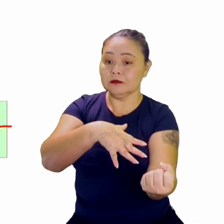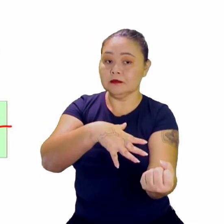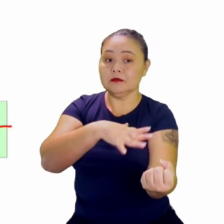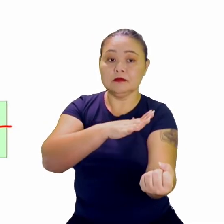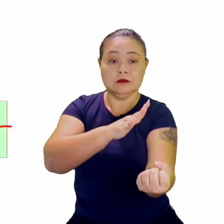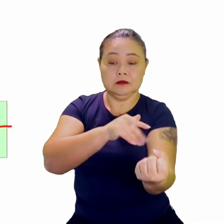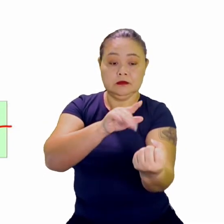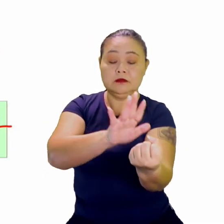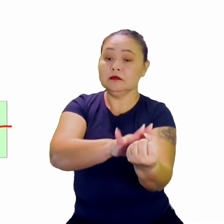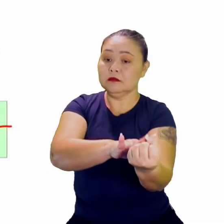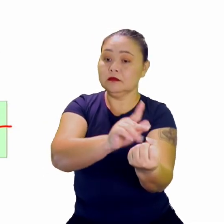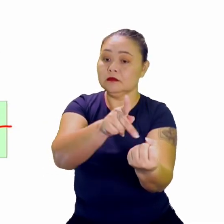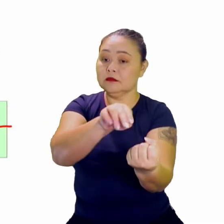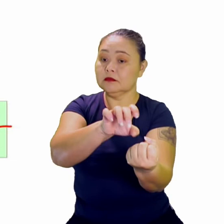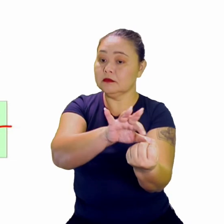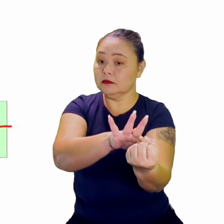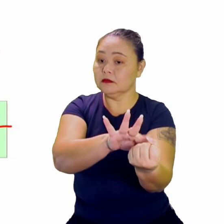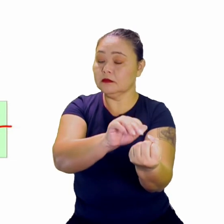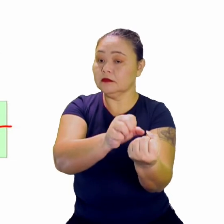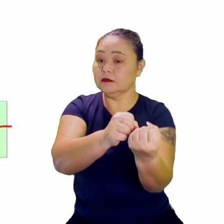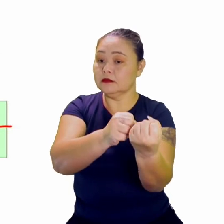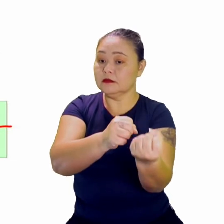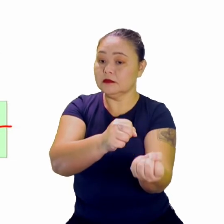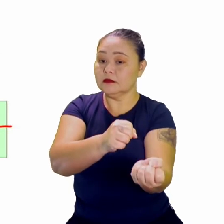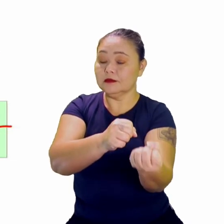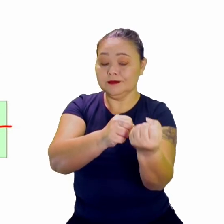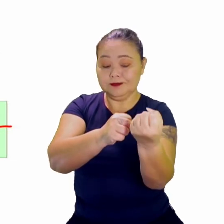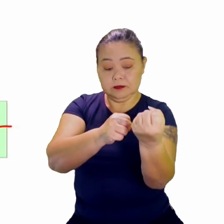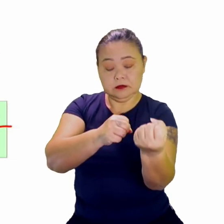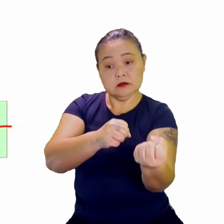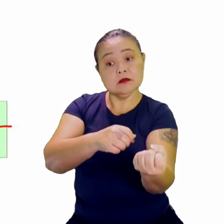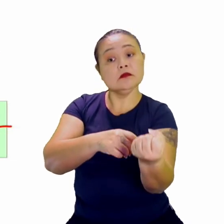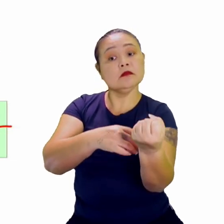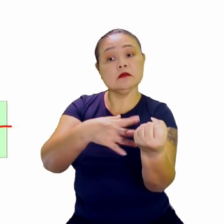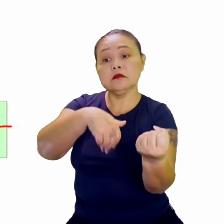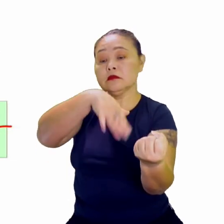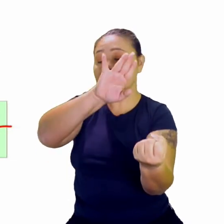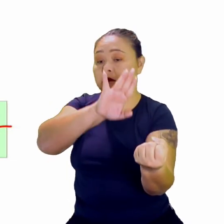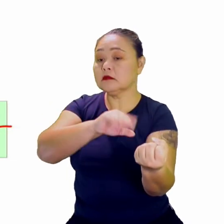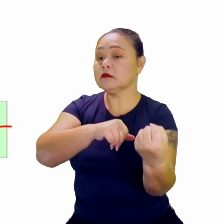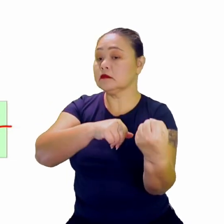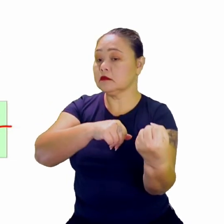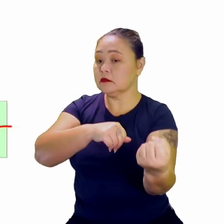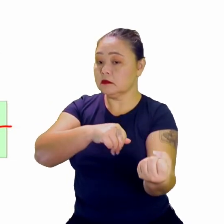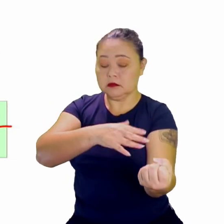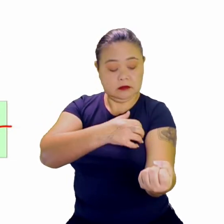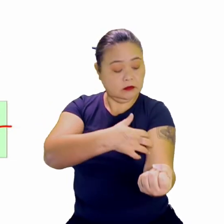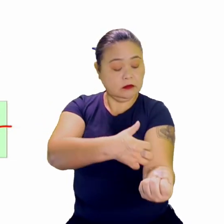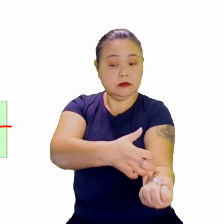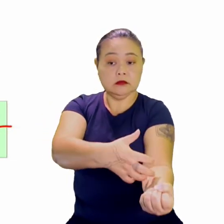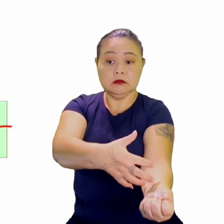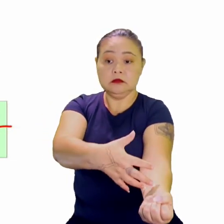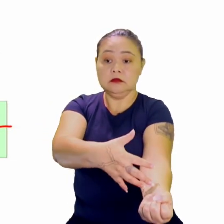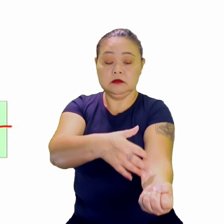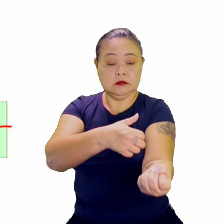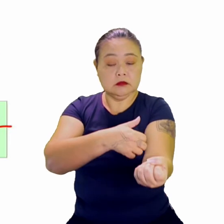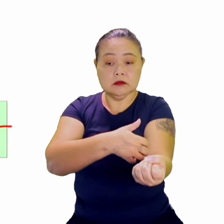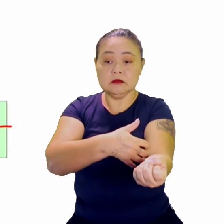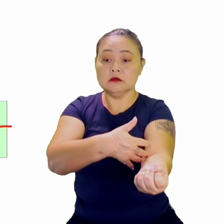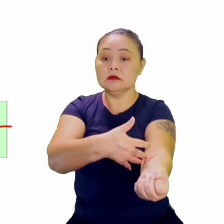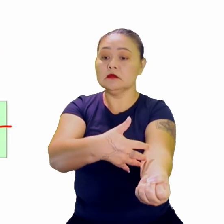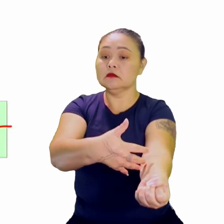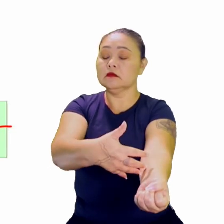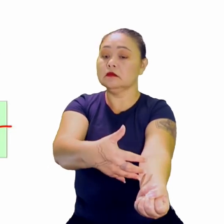o peso aqui do halter vai ser maior, né? Então vai fazer com que o músculo alongue ali